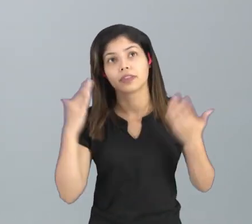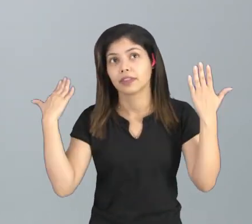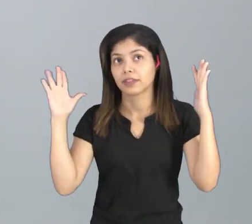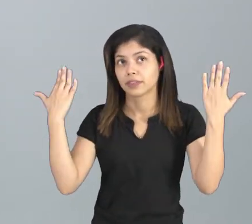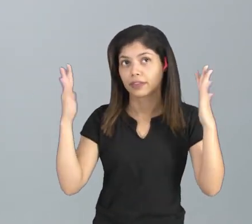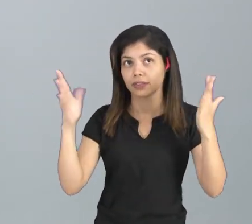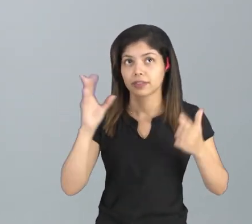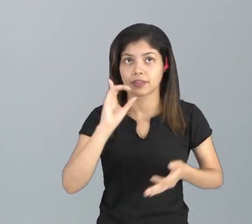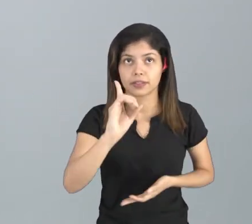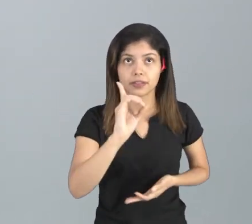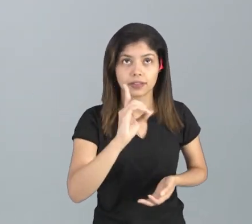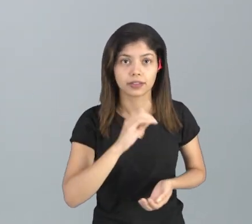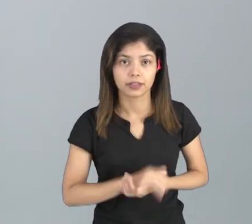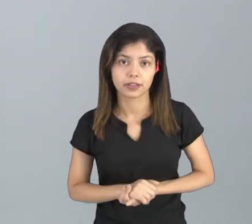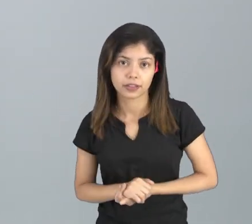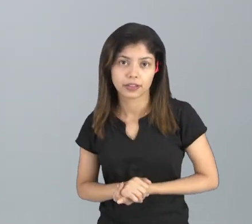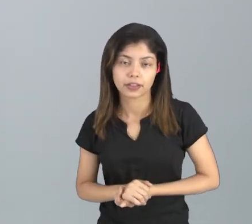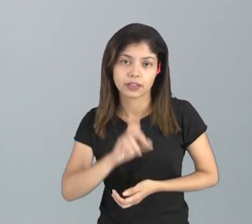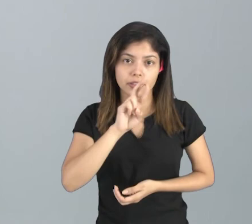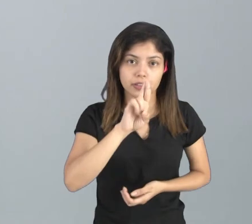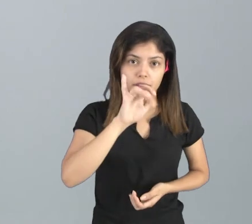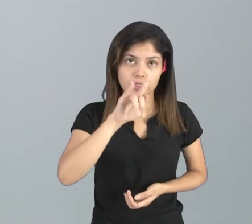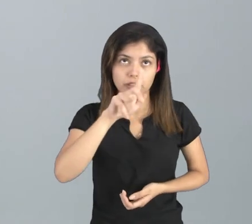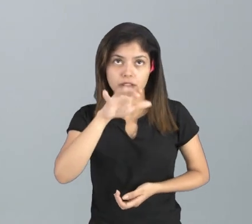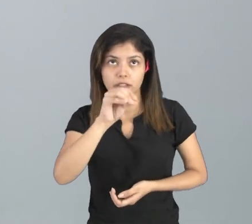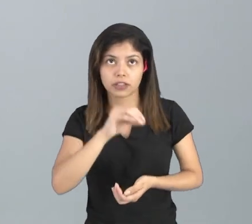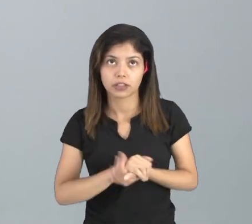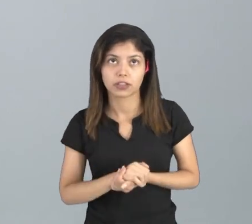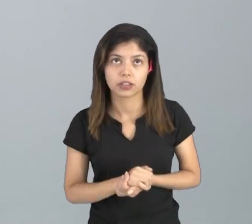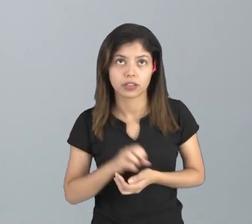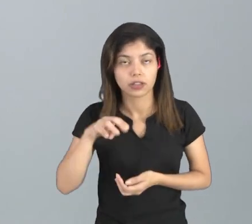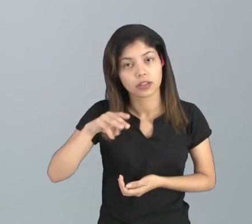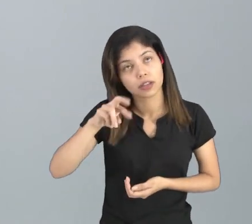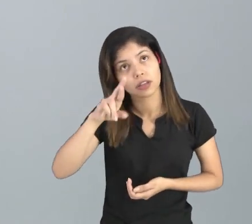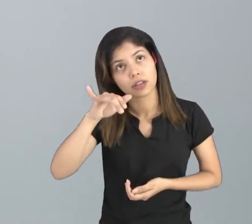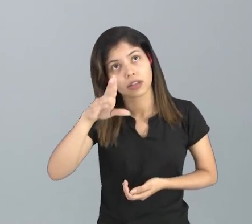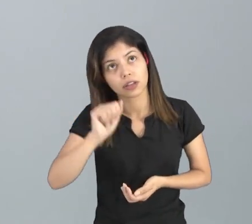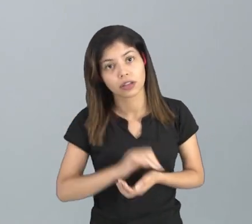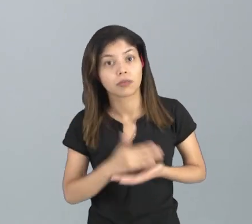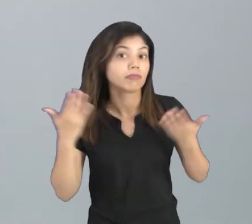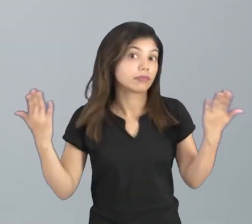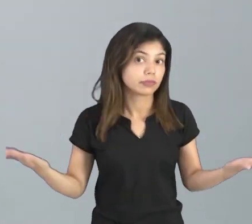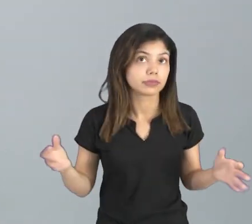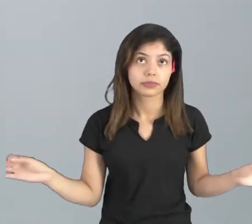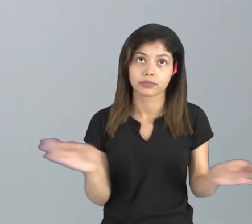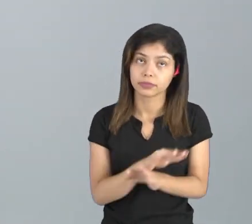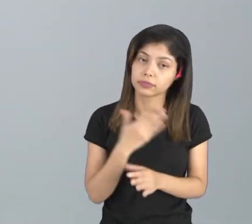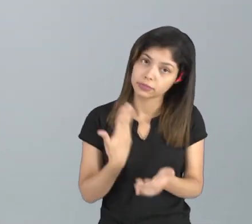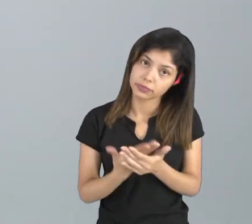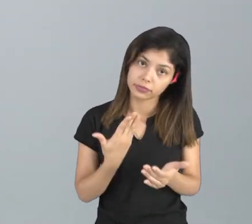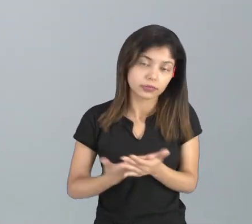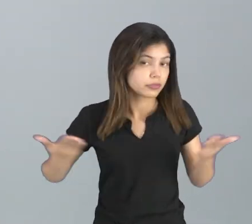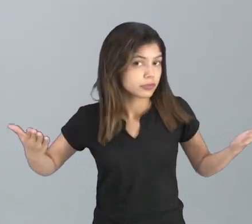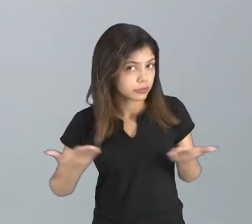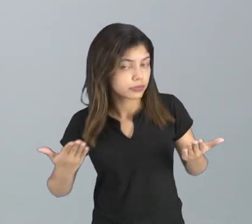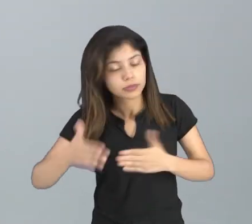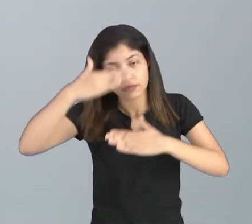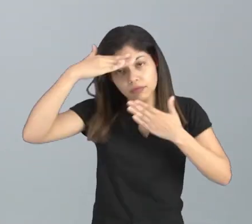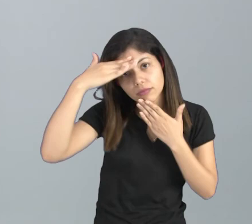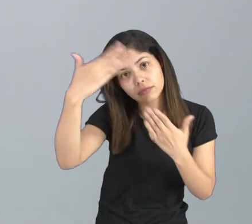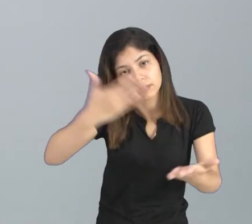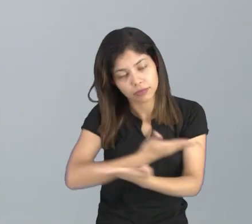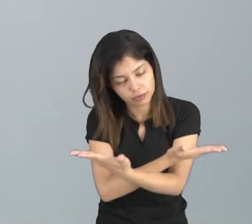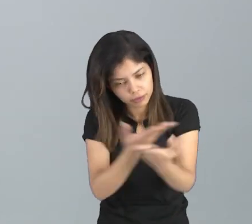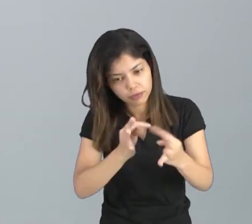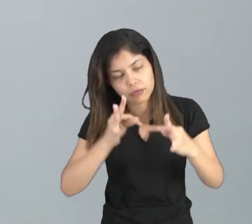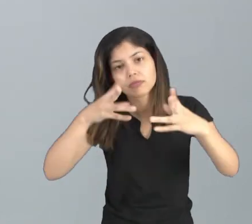É a letra D, rejeito de minerais. Então, com isso, a gente encerra a nossa aula de hoje.